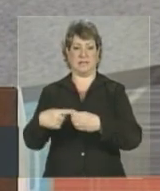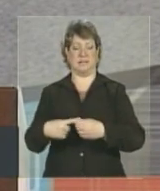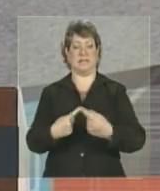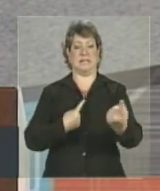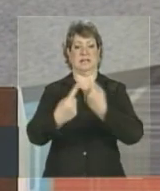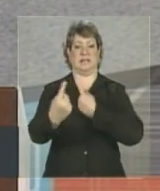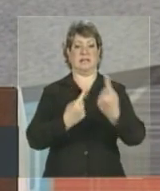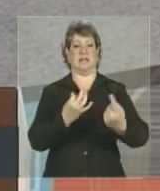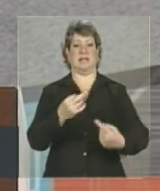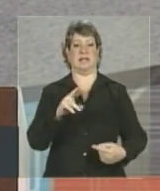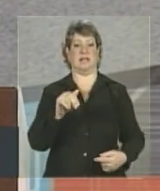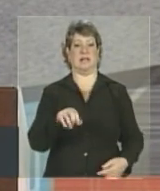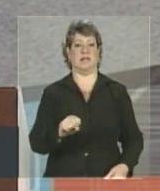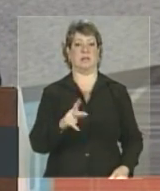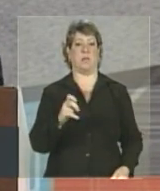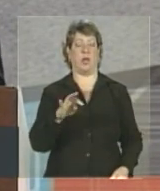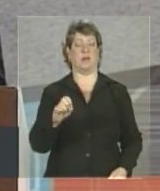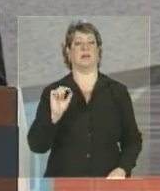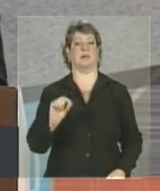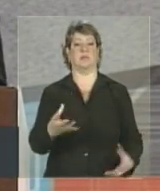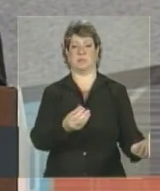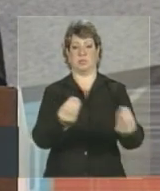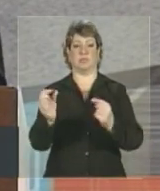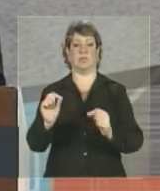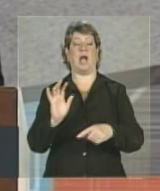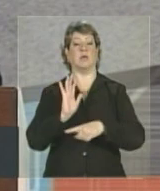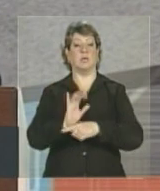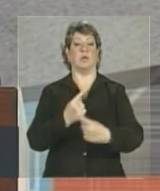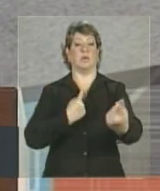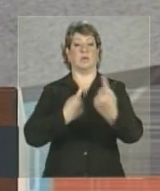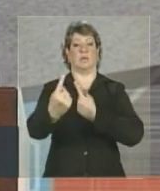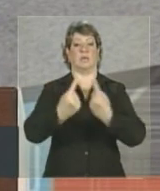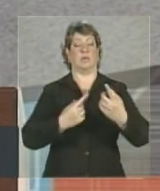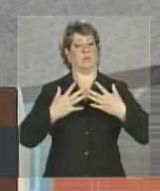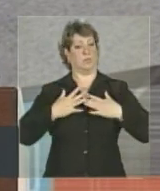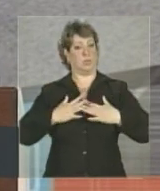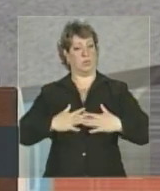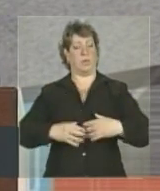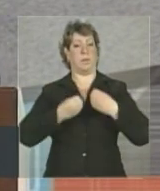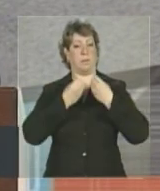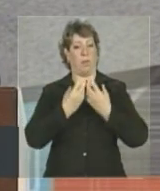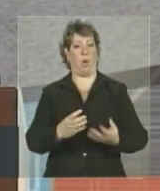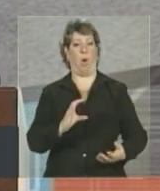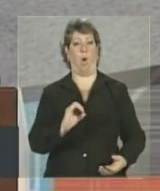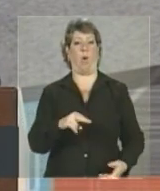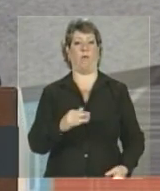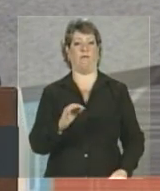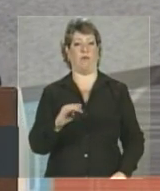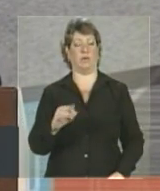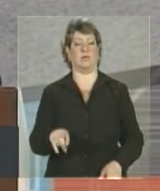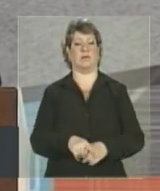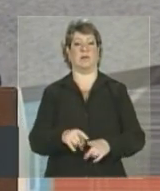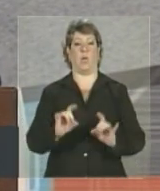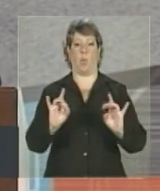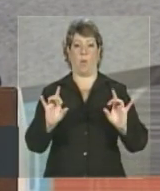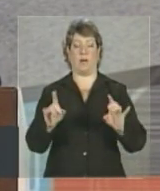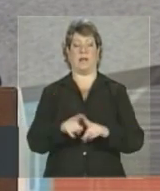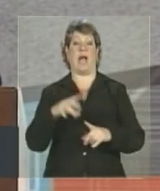transportes de massa que possibilitem a locomoção com conforto, qualidade e